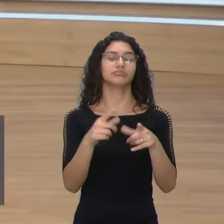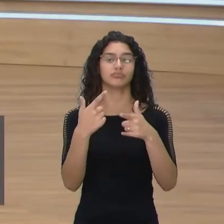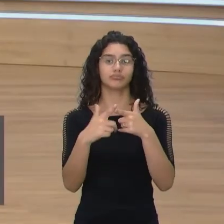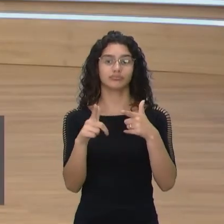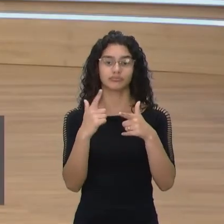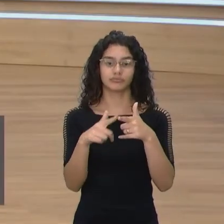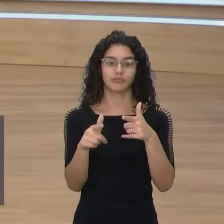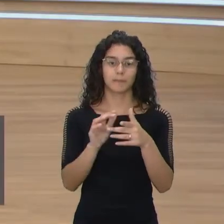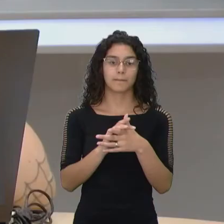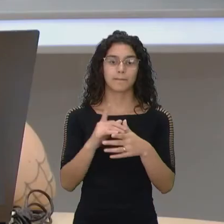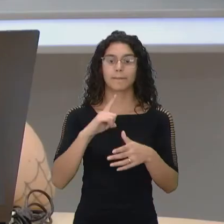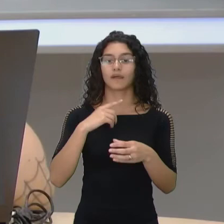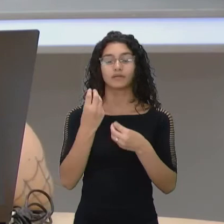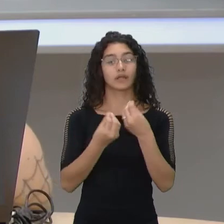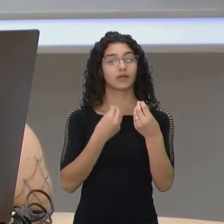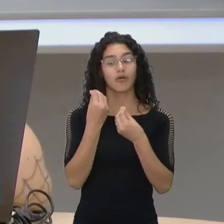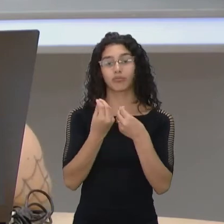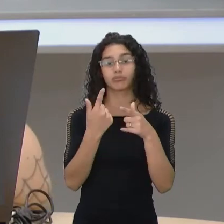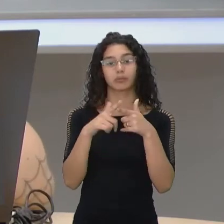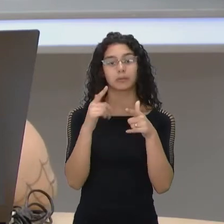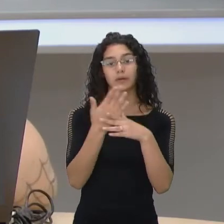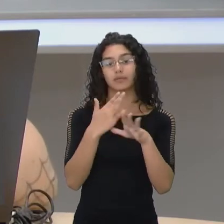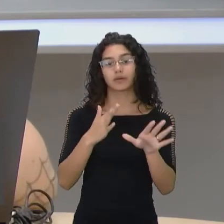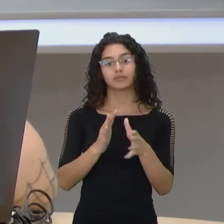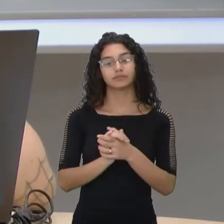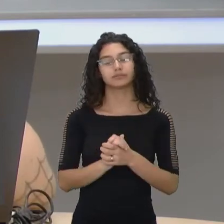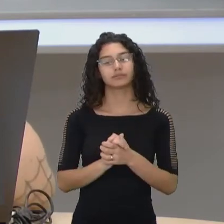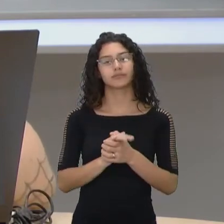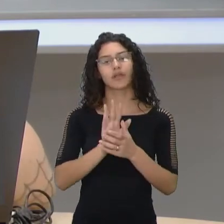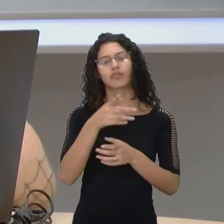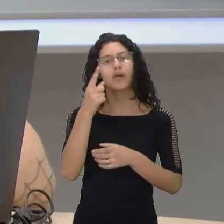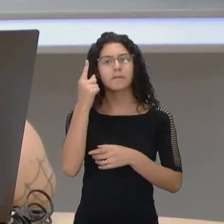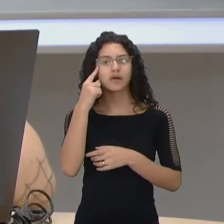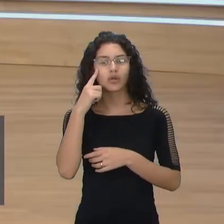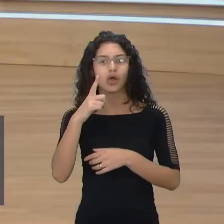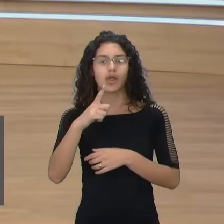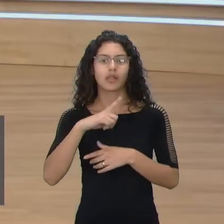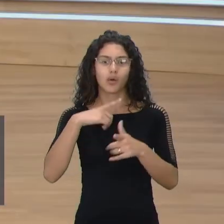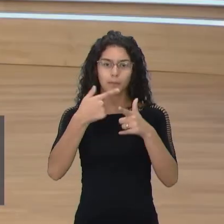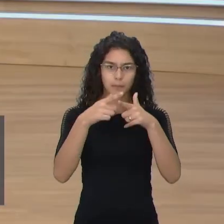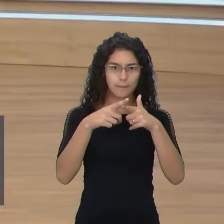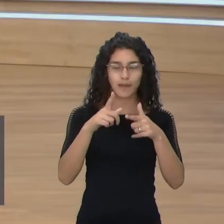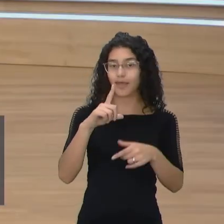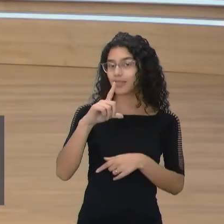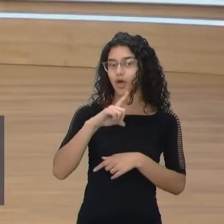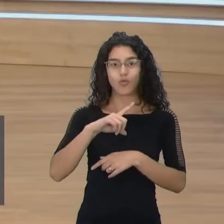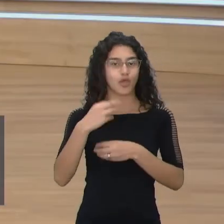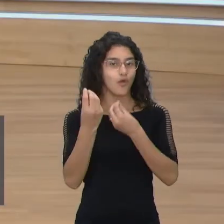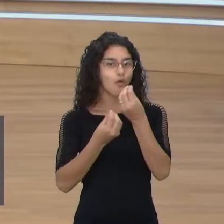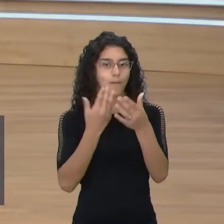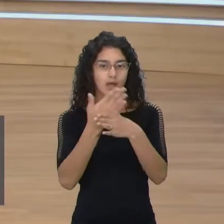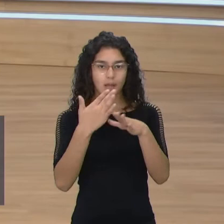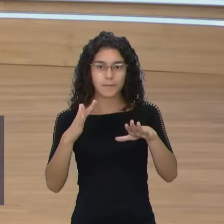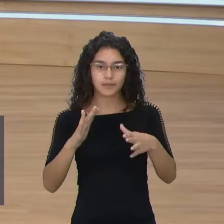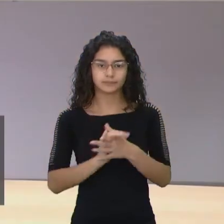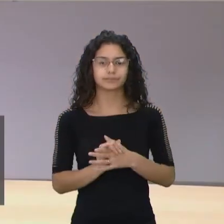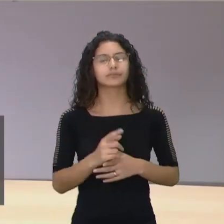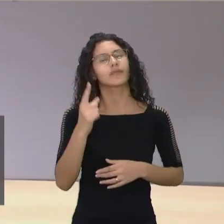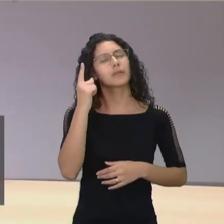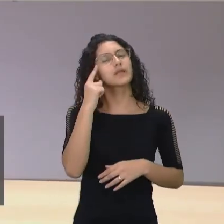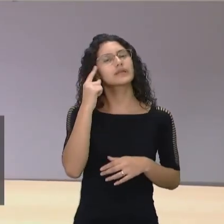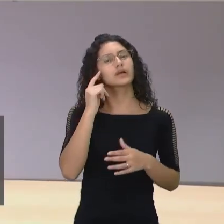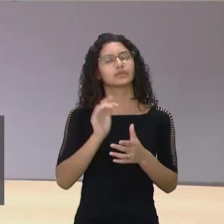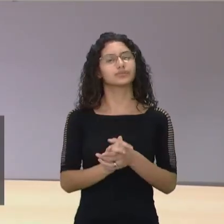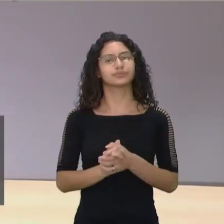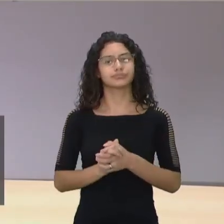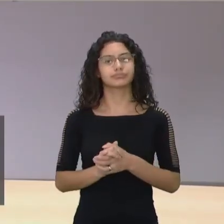problema, ele não tem solução. Amigo, você já pensou que existe algum problema que não tem solução? Então, eu estava pensando aqui